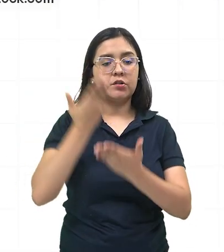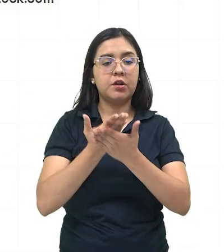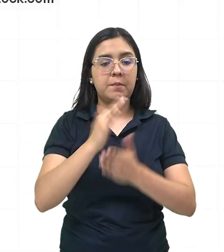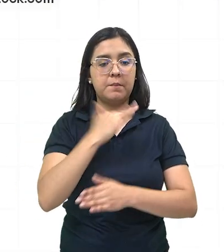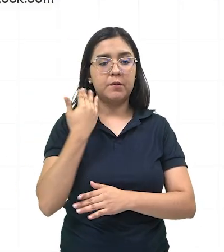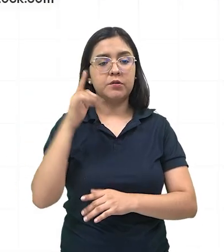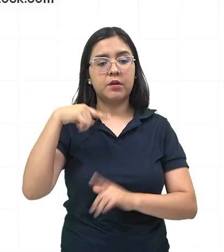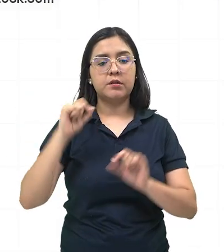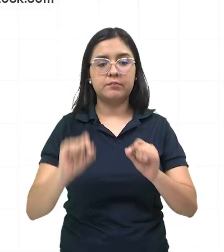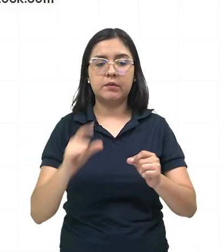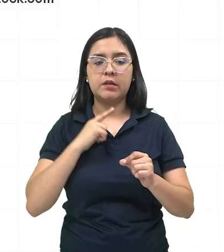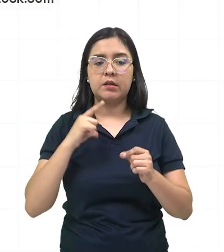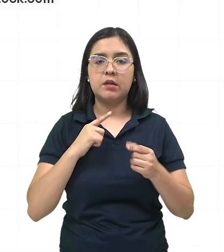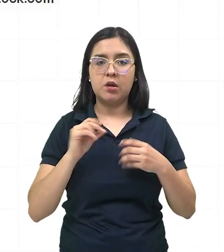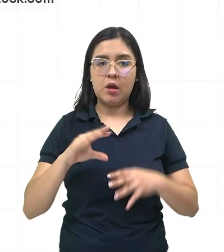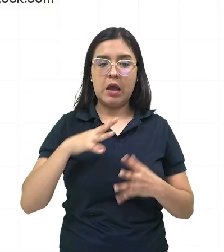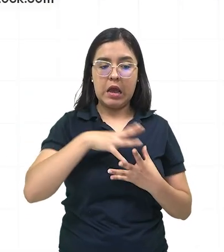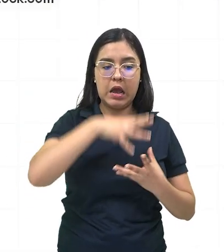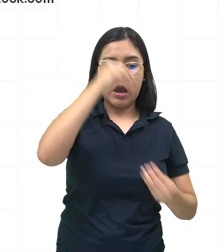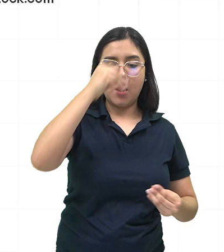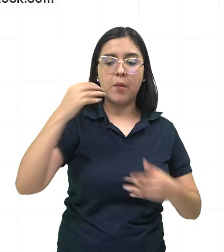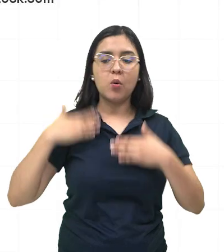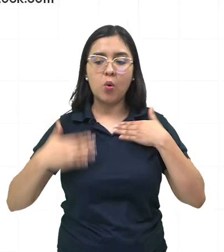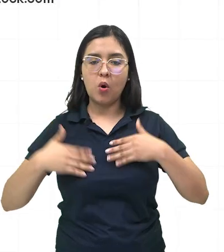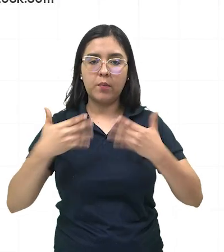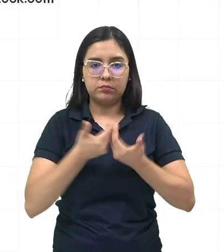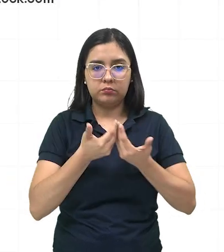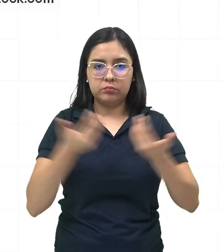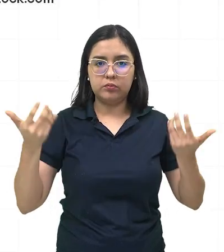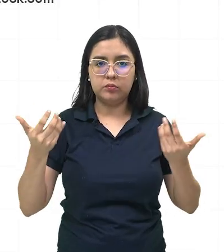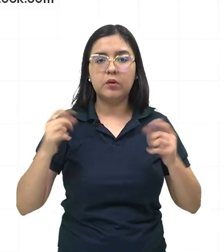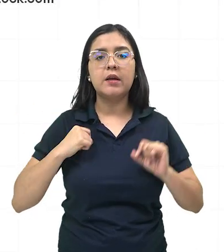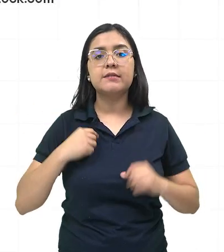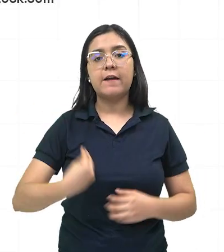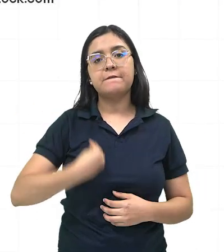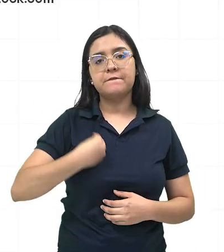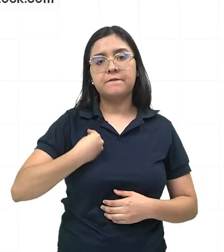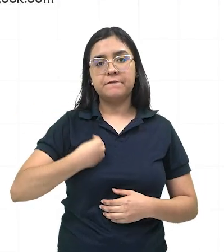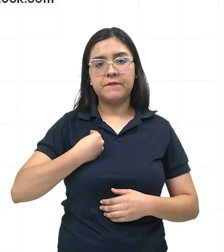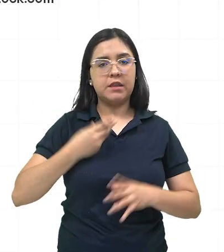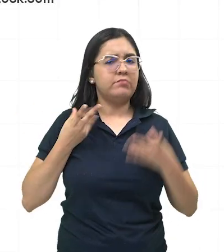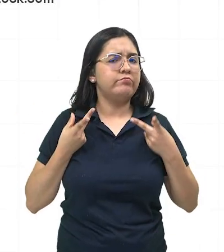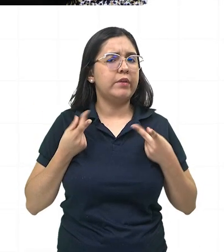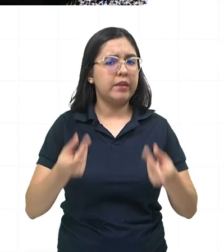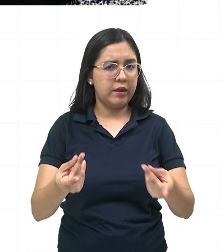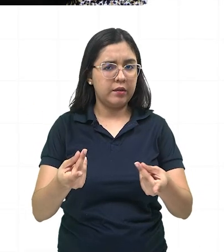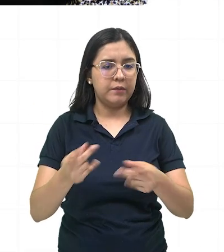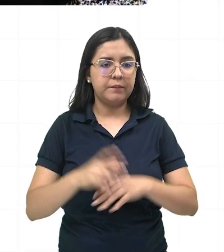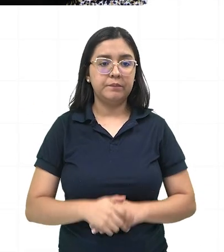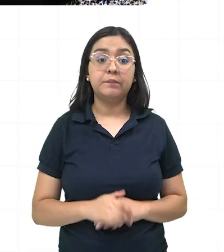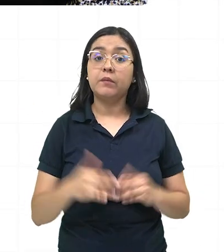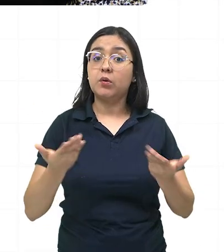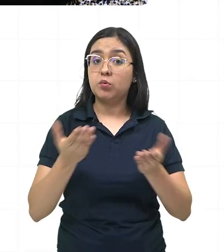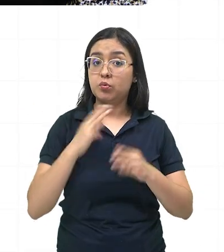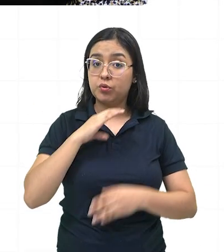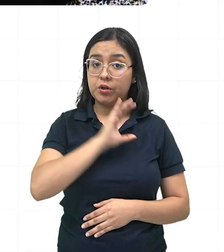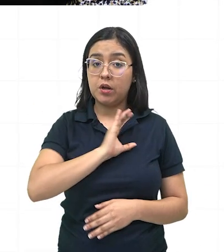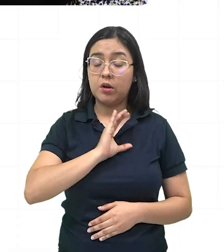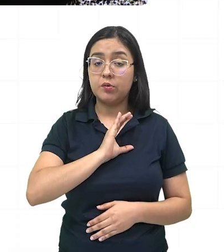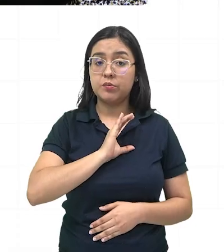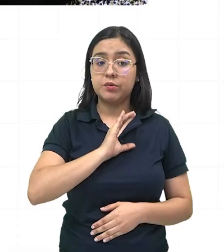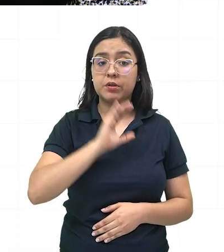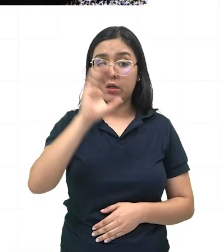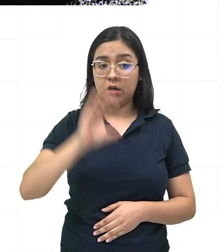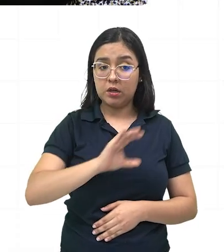ela consiste na separação da alma e do corpo, sendo essa passagem para a vida eterna. Como os católicos, os muçulmanos